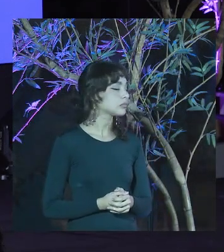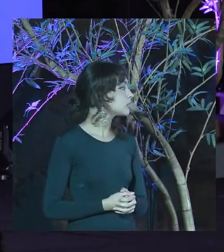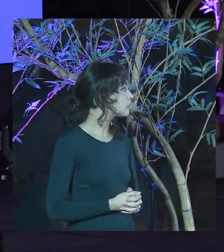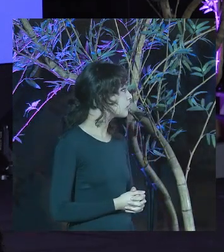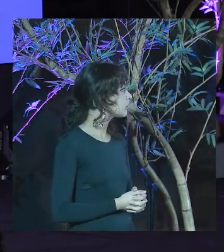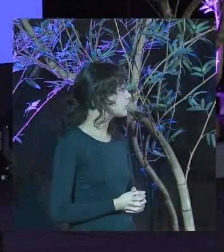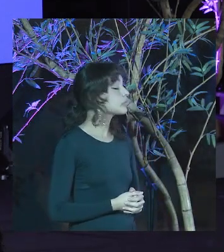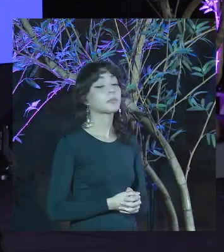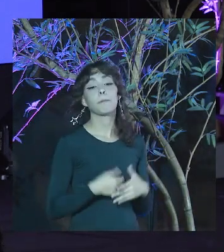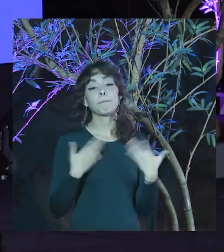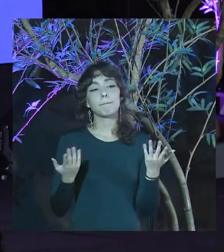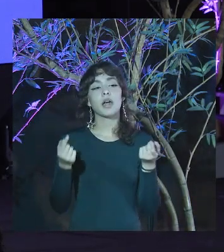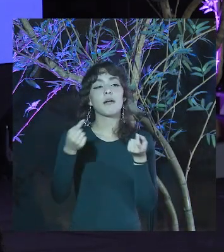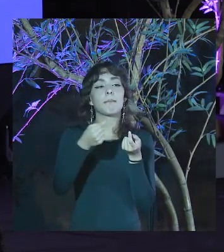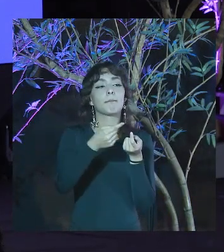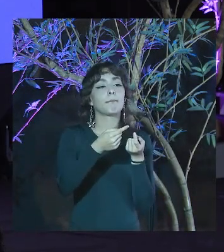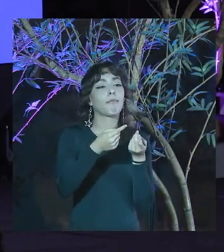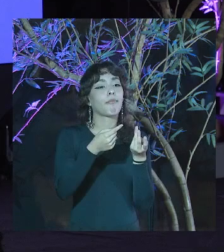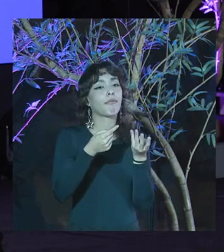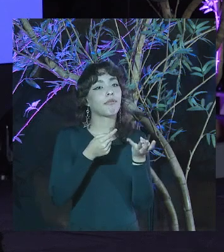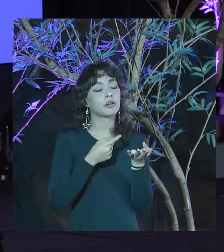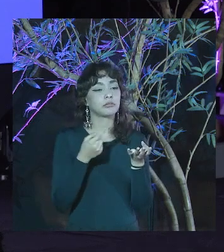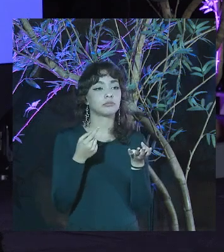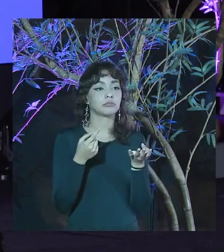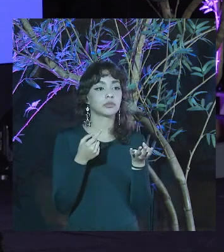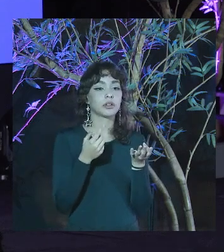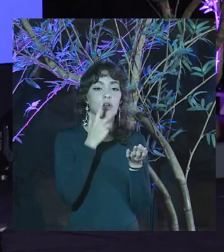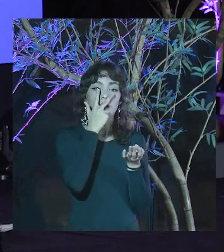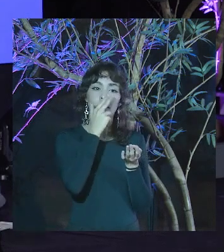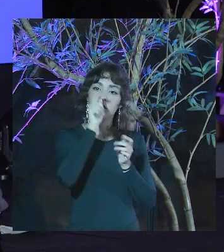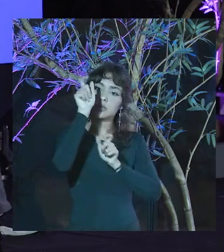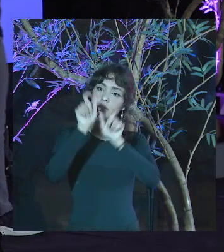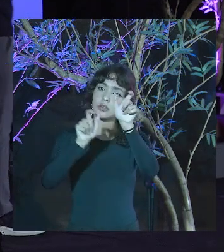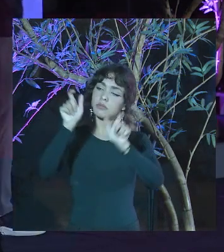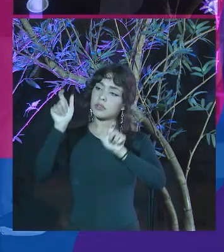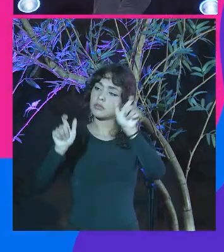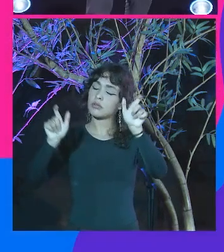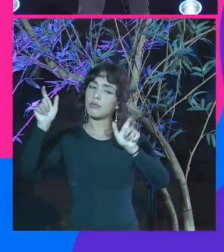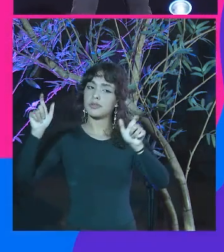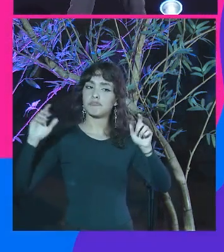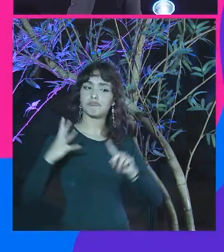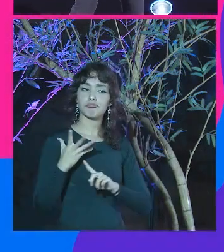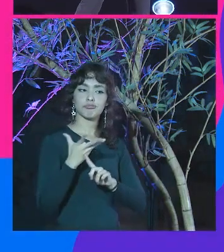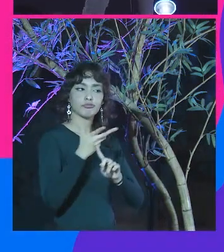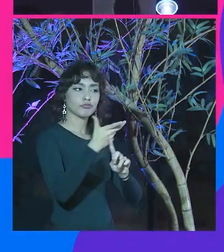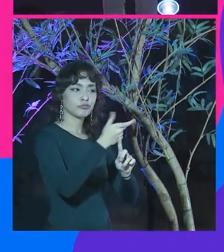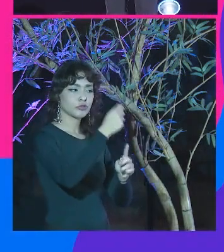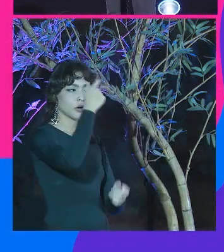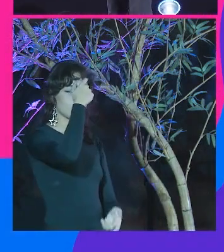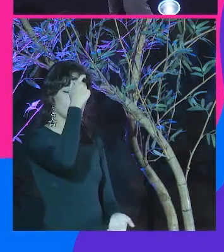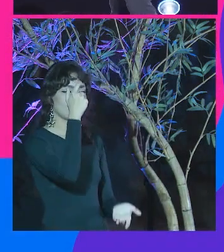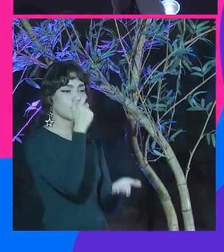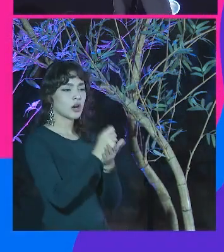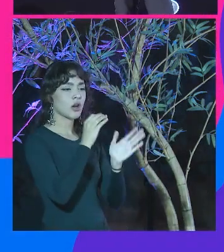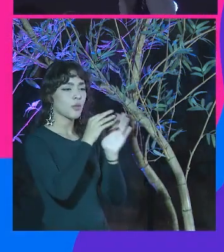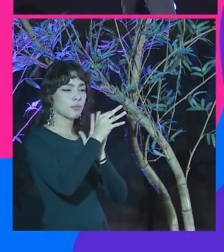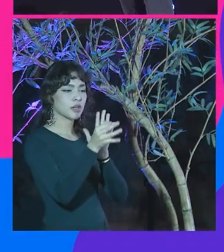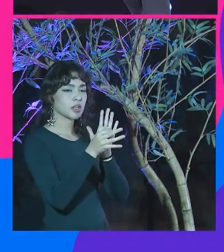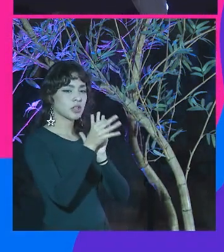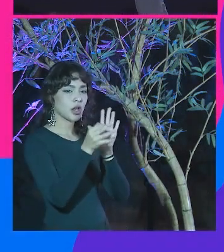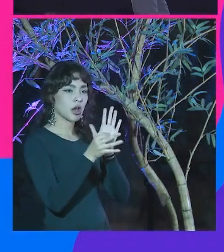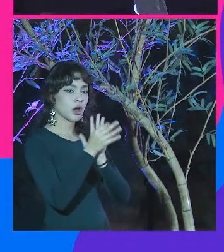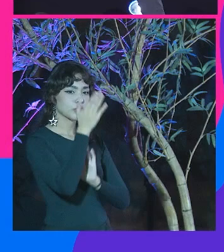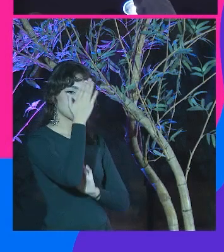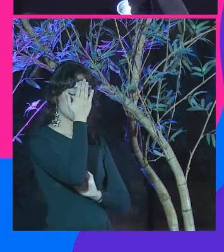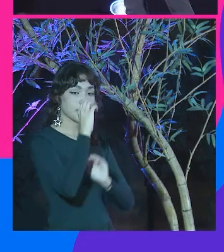Só que isso tudo está levando as pessoas a aprimorarem seu processo decisório e as empresas a aprimorarem seus processos decisórios. A gente saiu lá